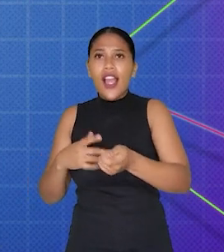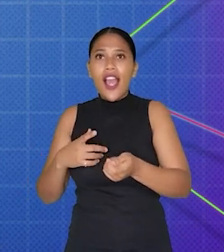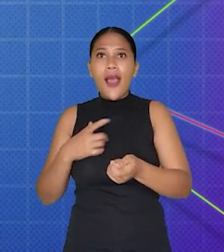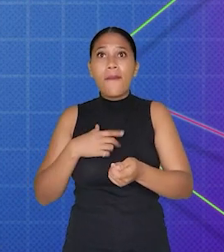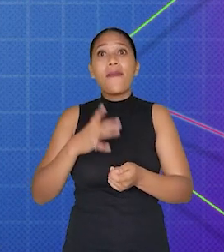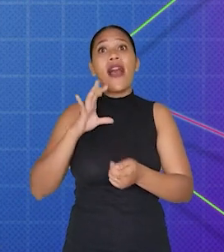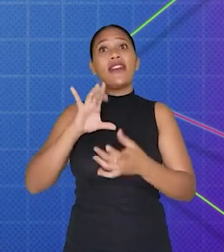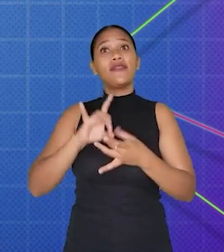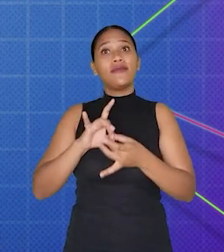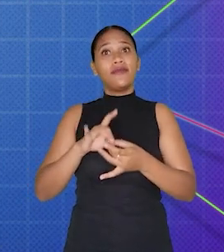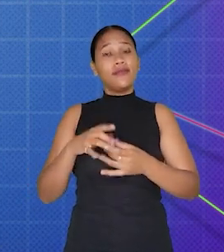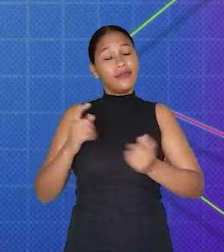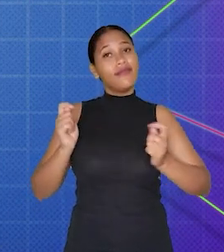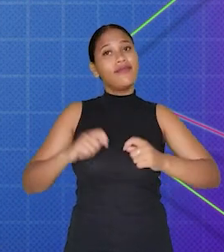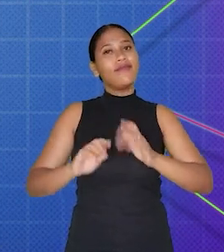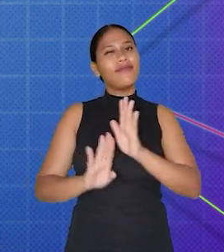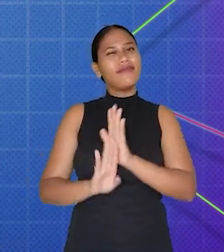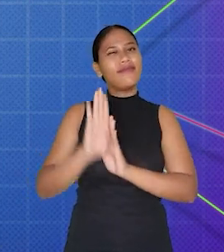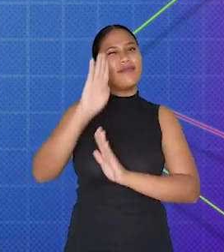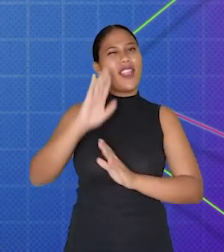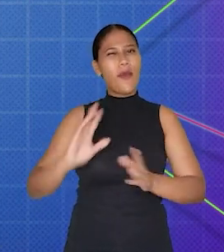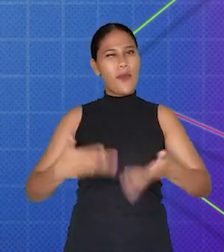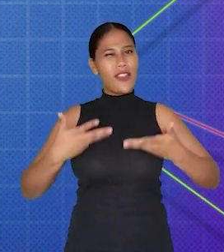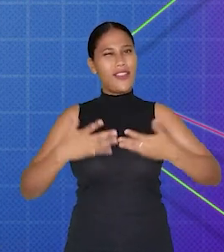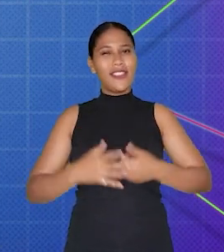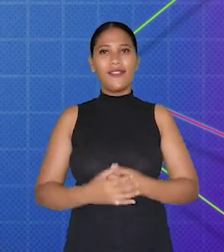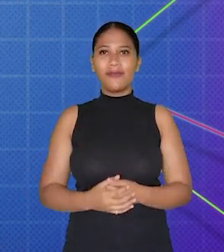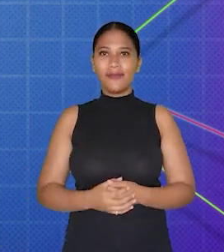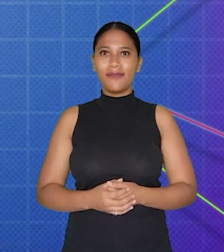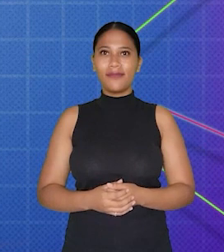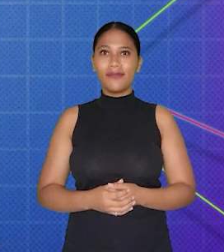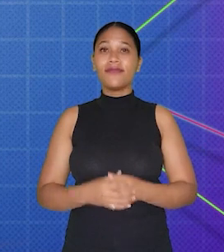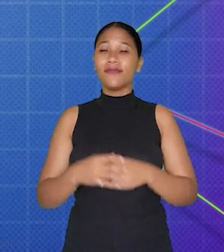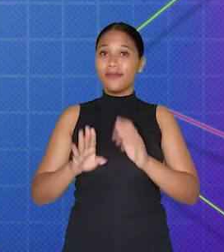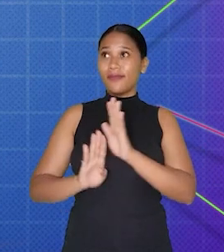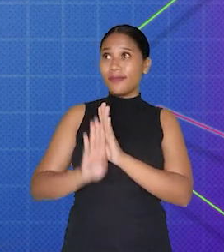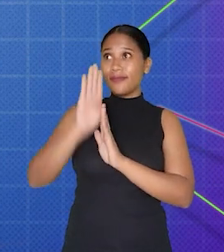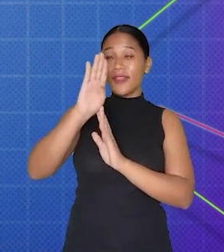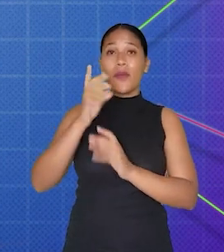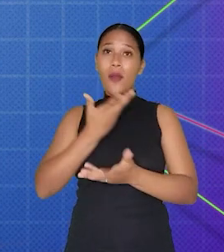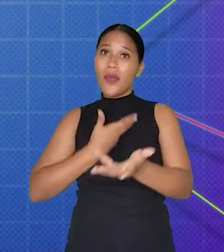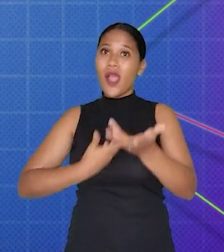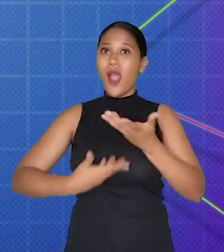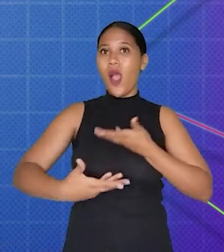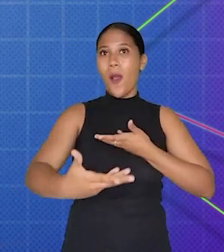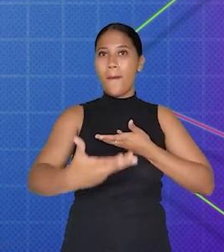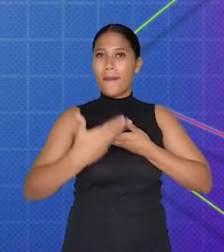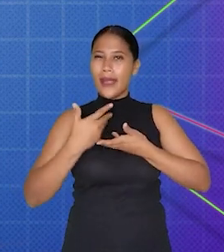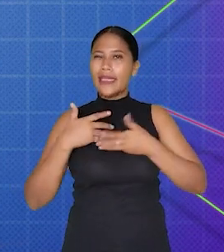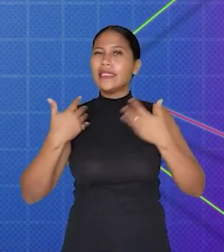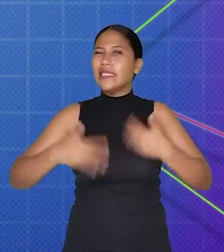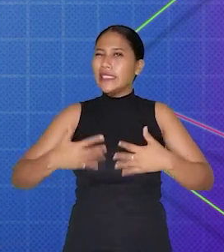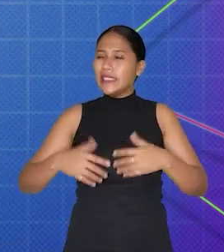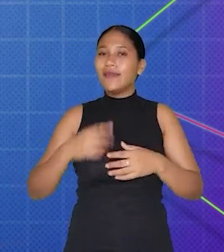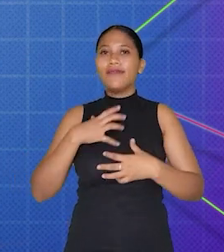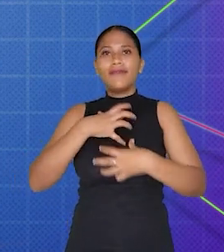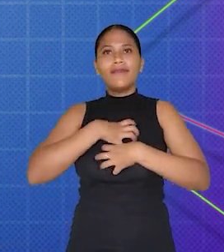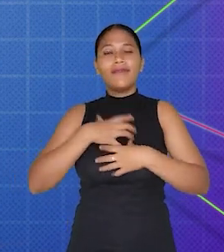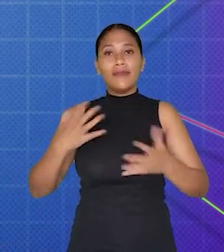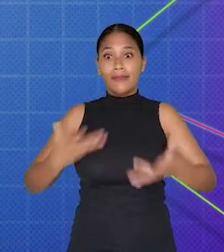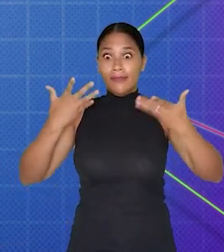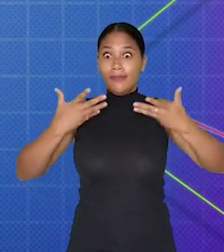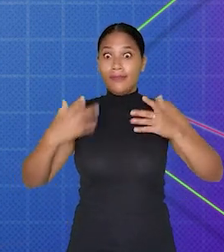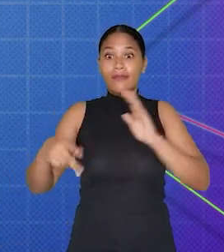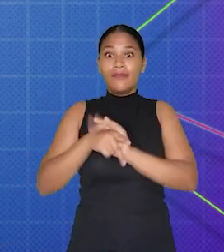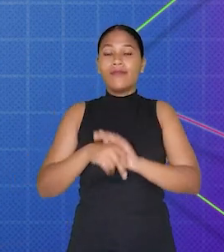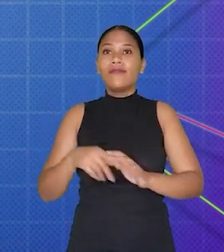experiência mais imersiva para os jogadores. Isso pode aumentar o engajamento e a motivação dos jogadores. Engajamento de recompensa. Os jogadores muitas